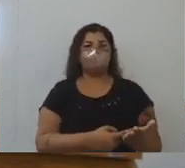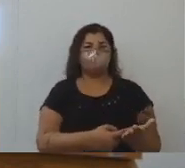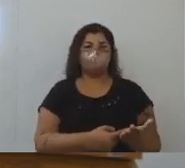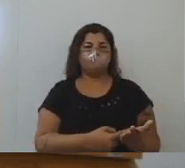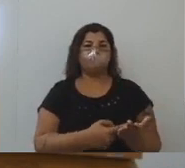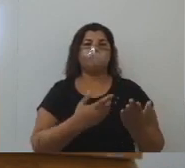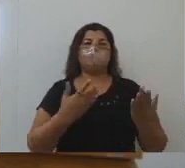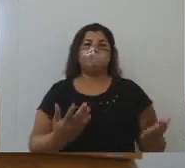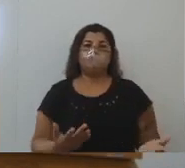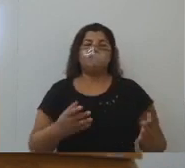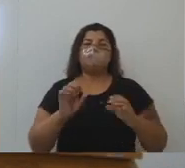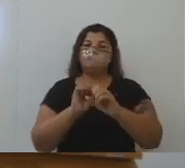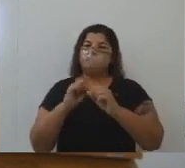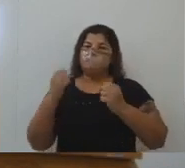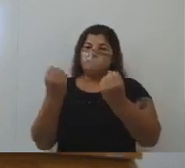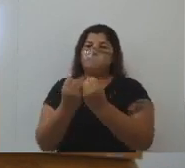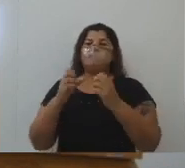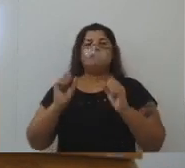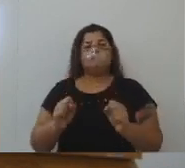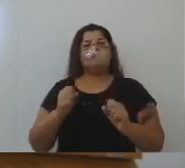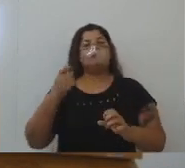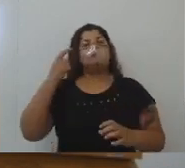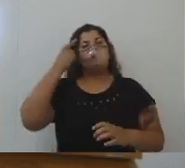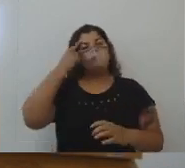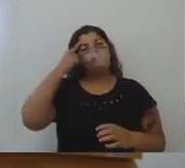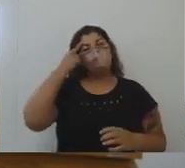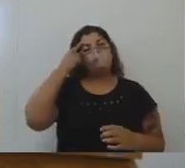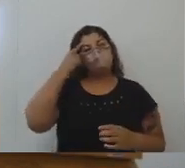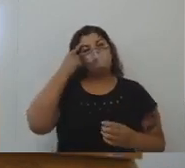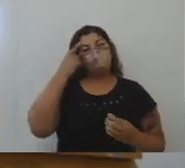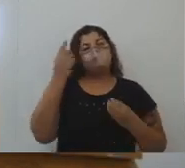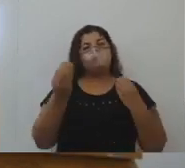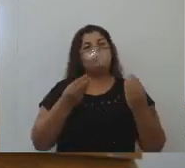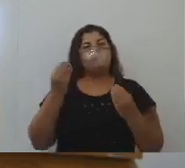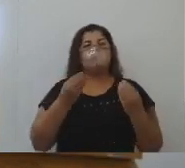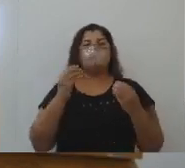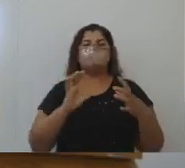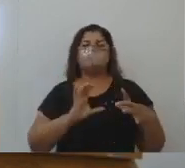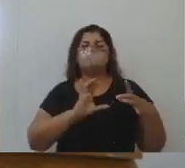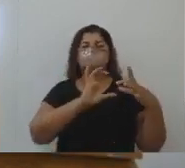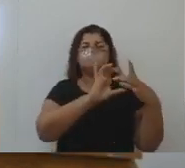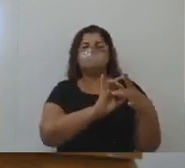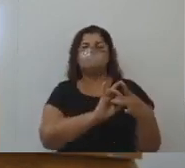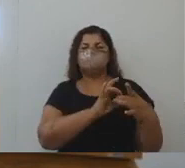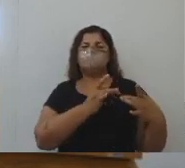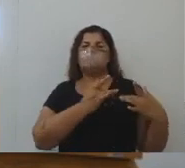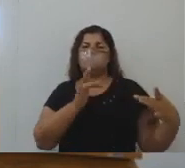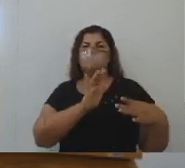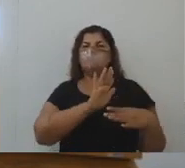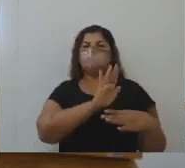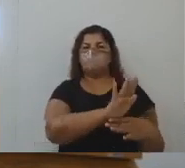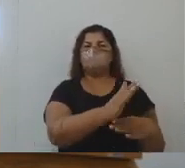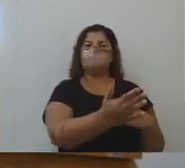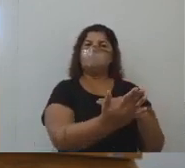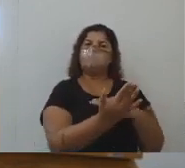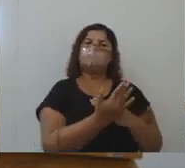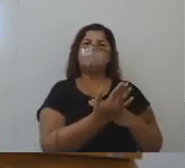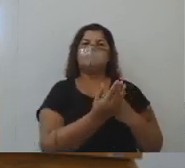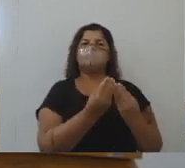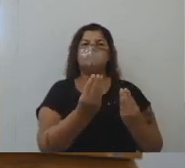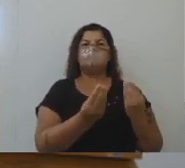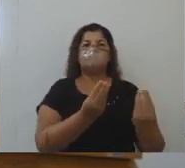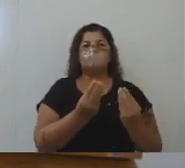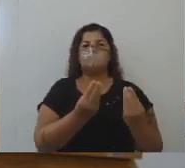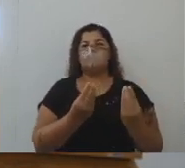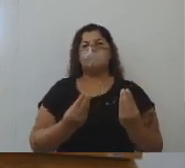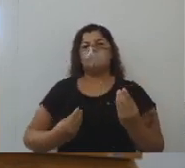Então a sociologia ela pode fazer com que a gente reflita, por exemplo, laços de solidariedade, como é que a gente pode viver distante